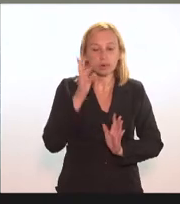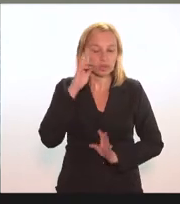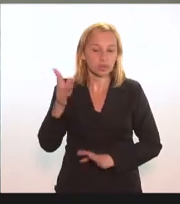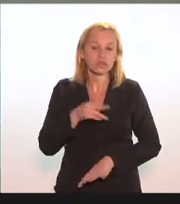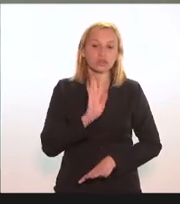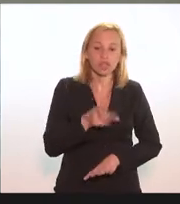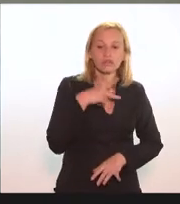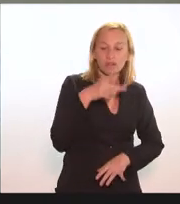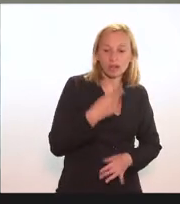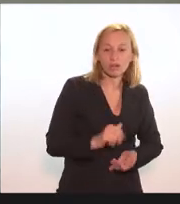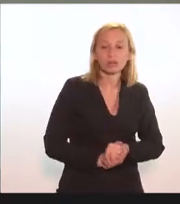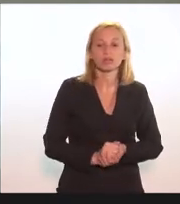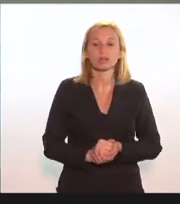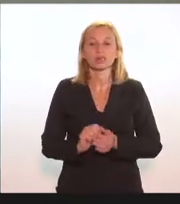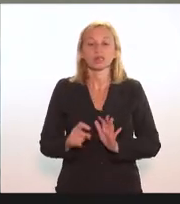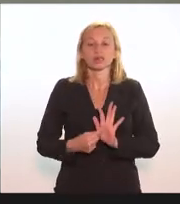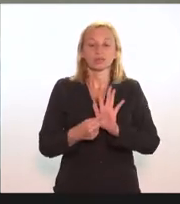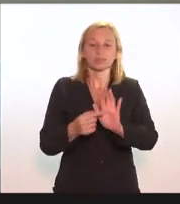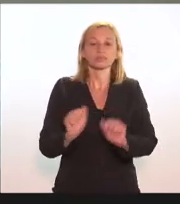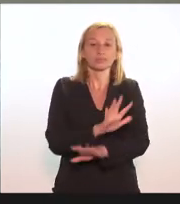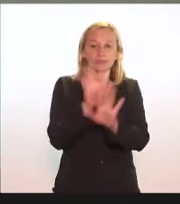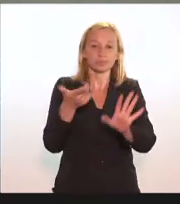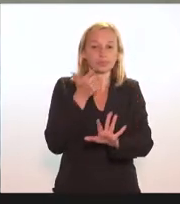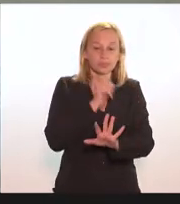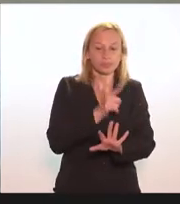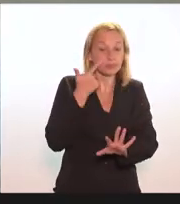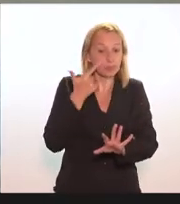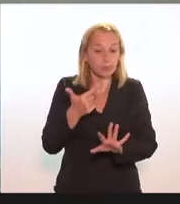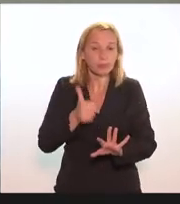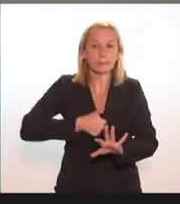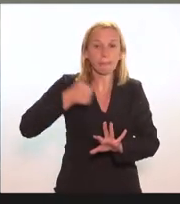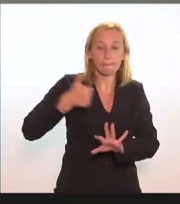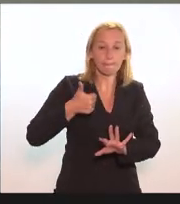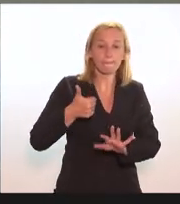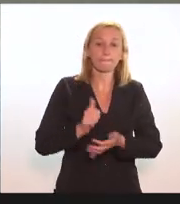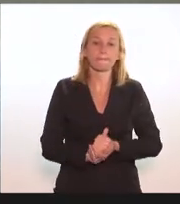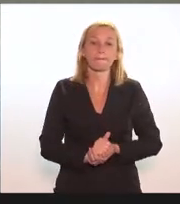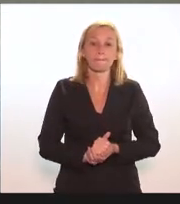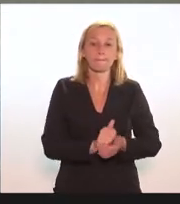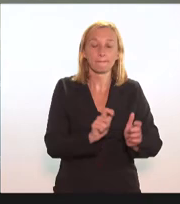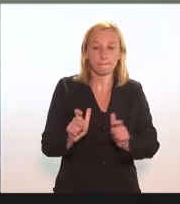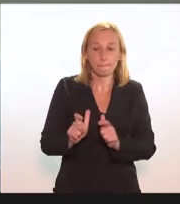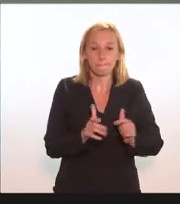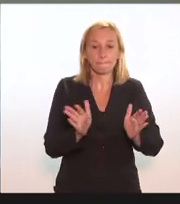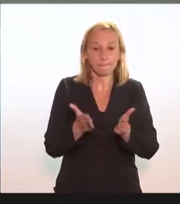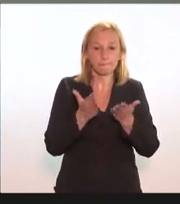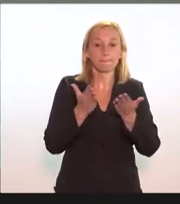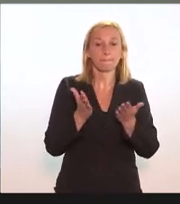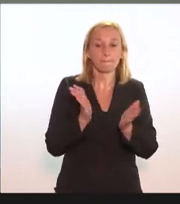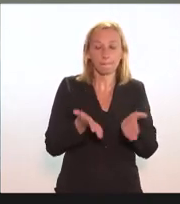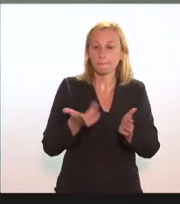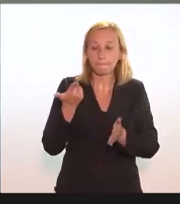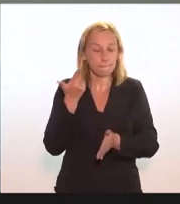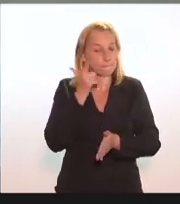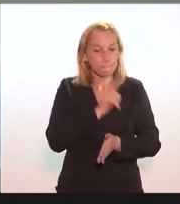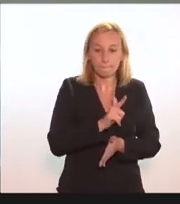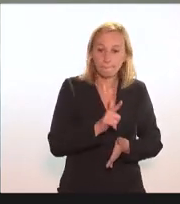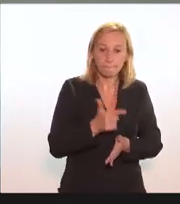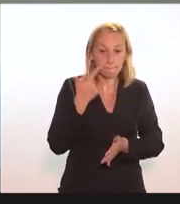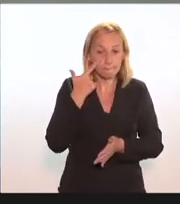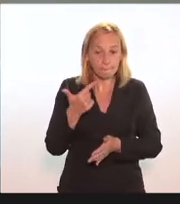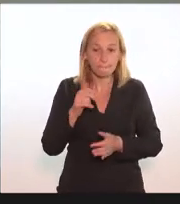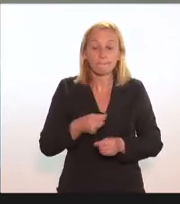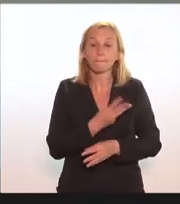acho que a gente dá transparência para que a gente consiga enxergar onde é que estão esses estímulos. Hoje, ninguém consegue enxergar